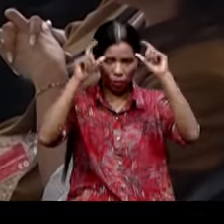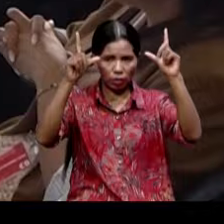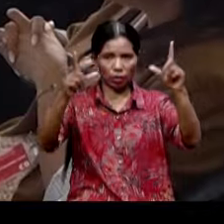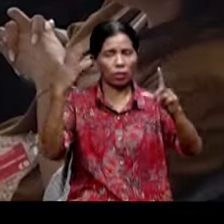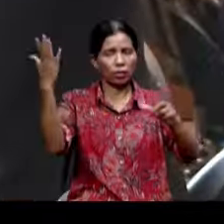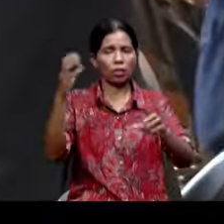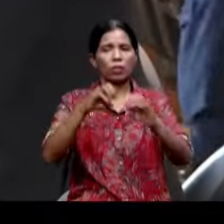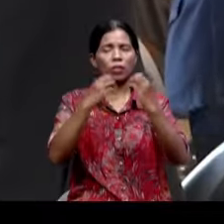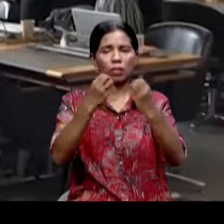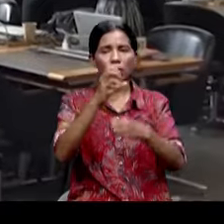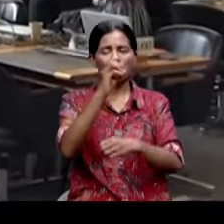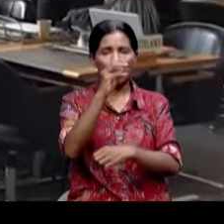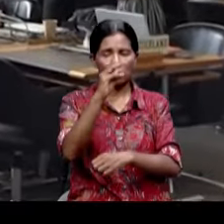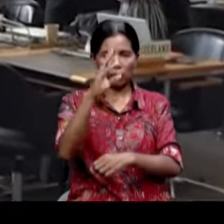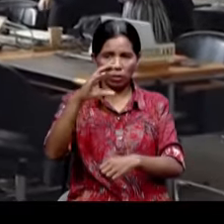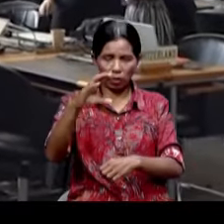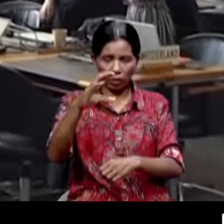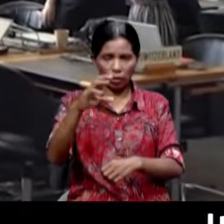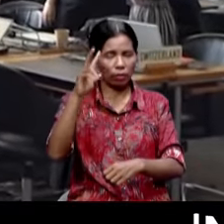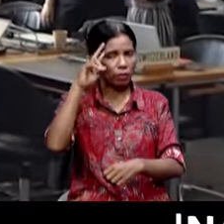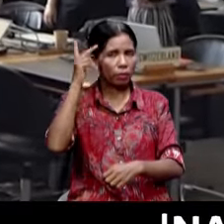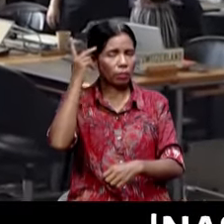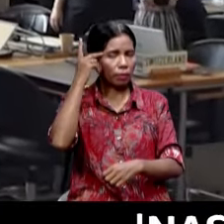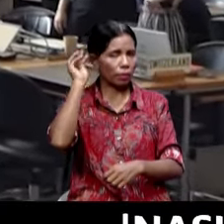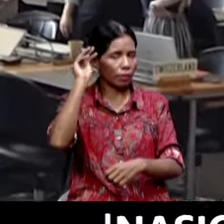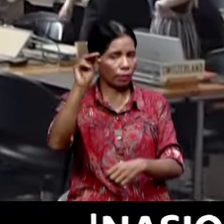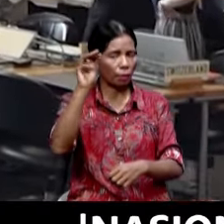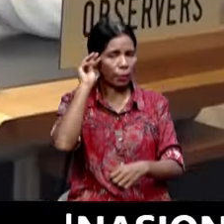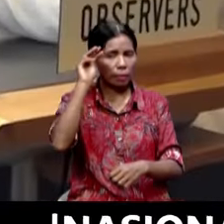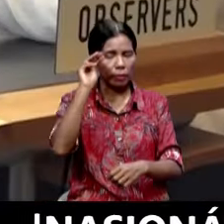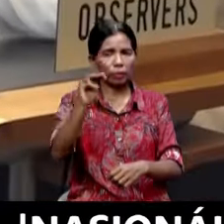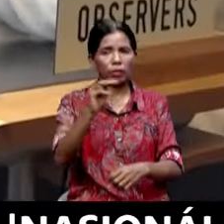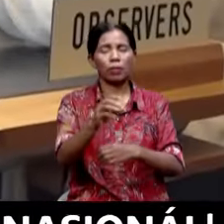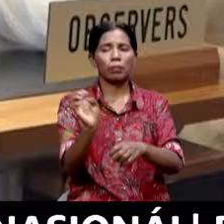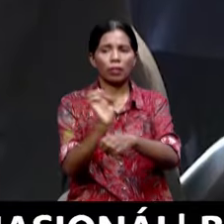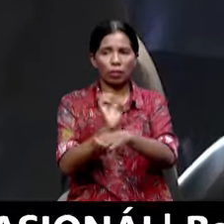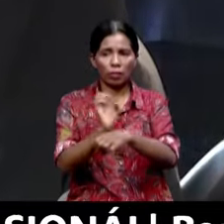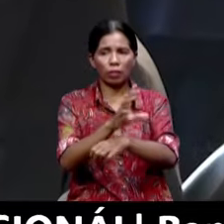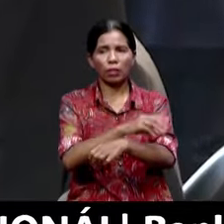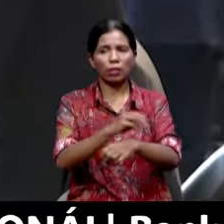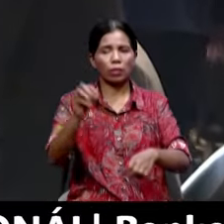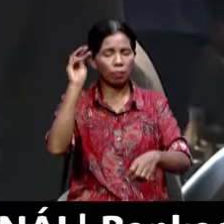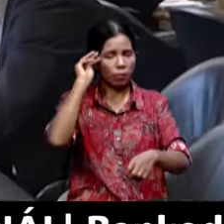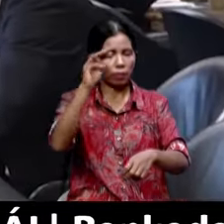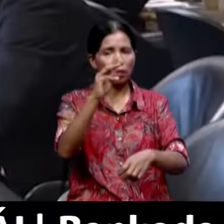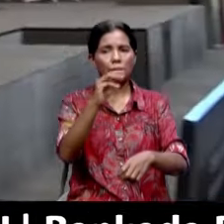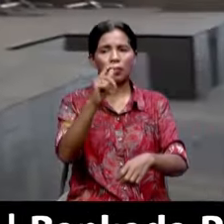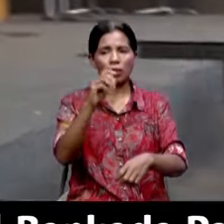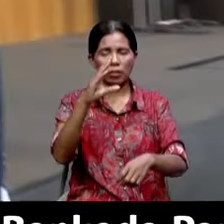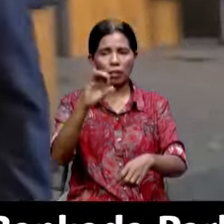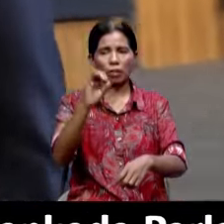a Organização Mundial Comércio. Vice-Primeiro-Ministro, Ministro-Coordenador Assunto Econômico no Ministro Turismo e